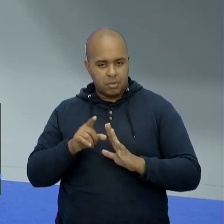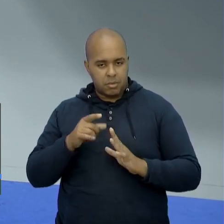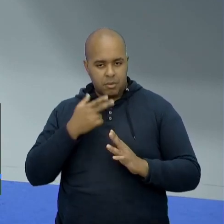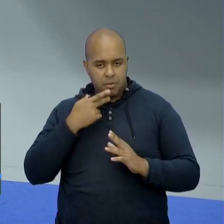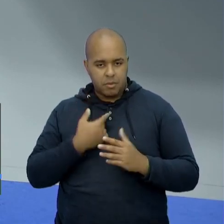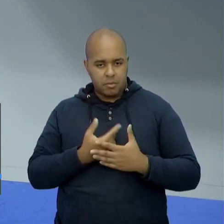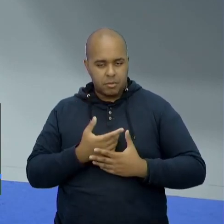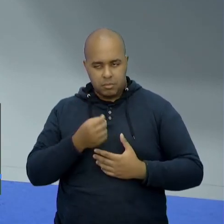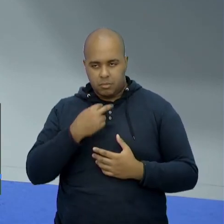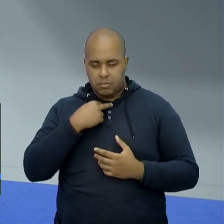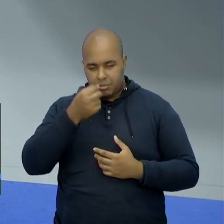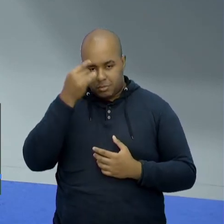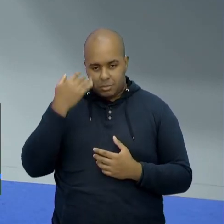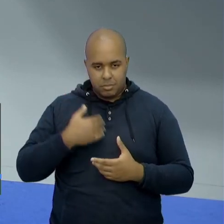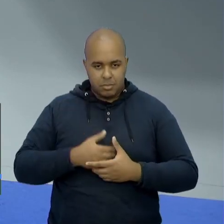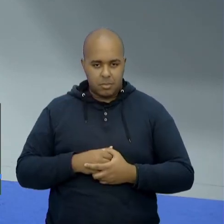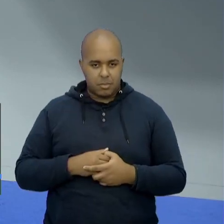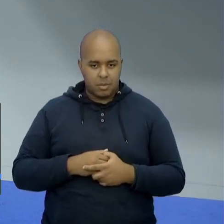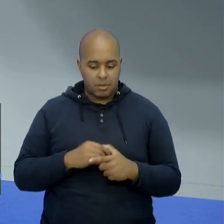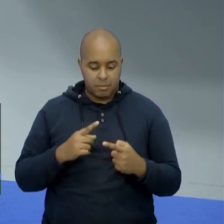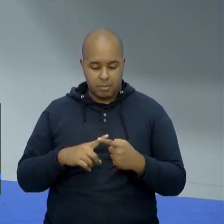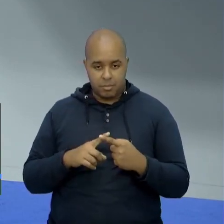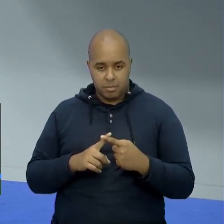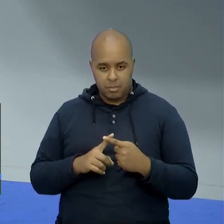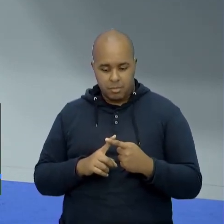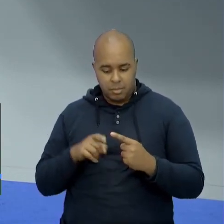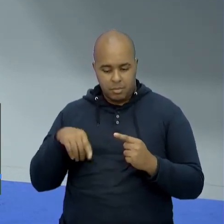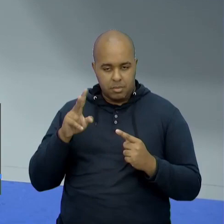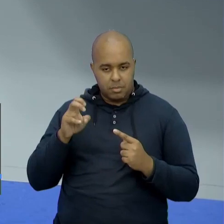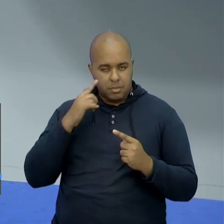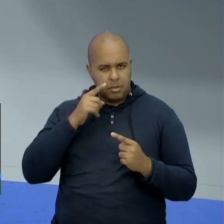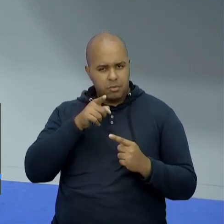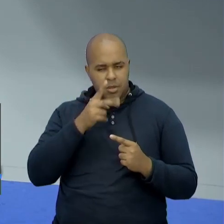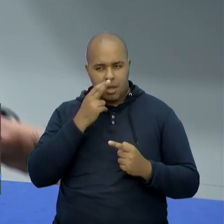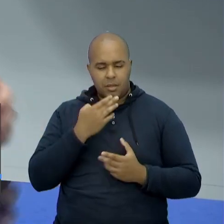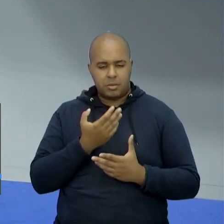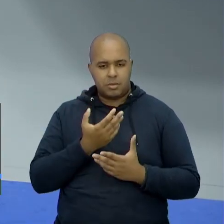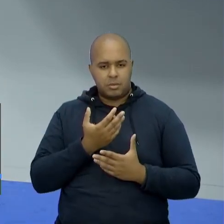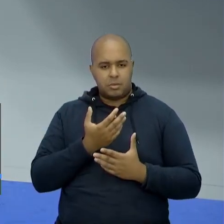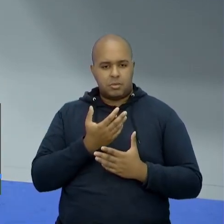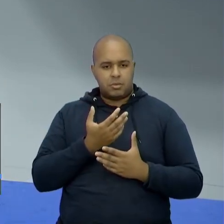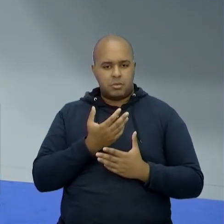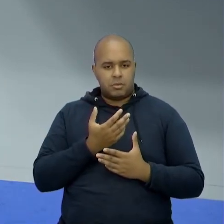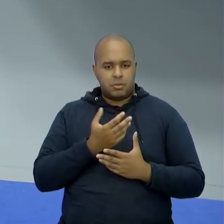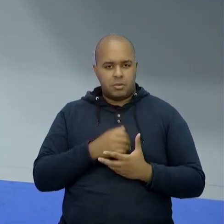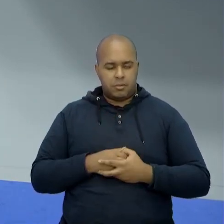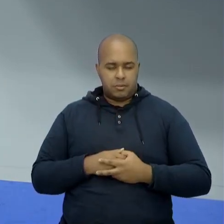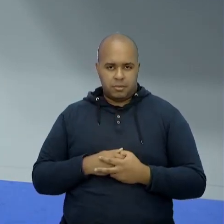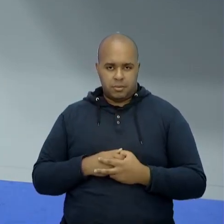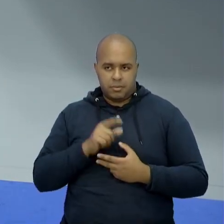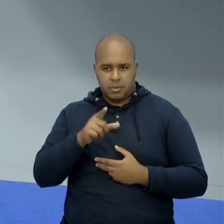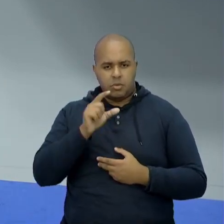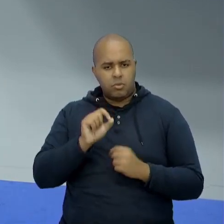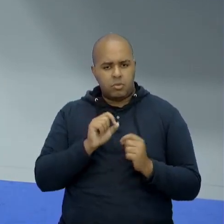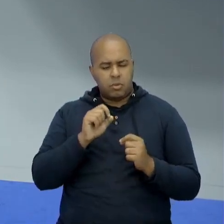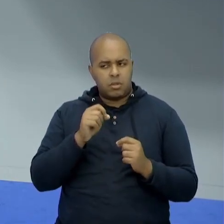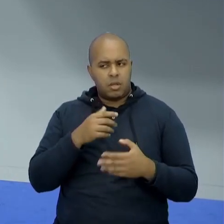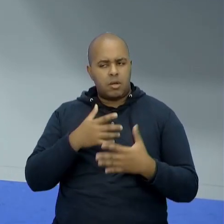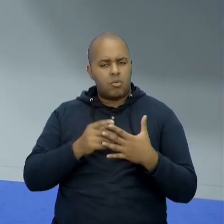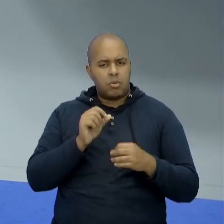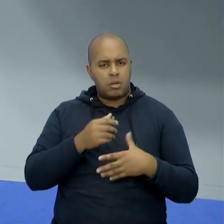eu não posso esquecer. Que a primeira nesse assunto é, você acha que o que